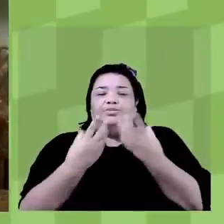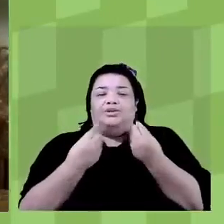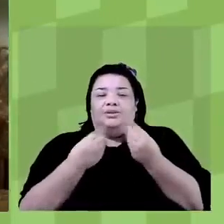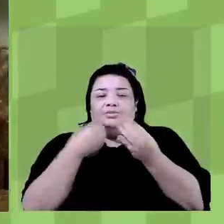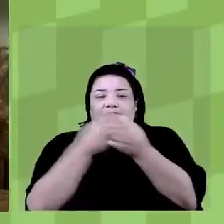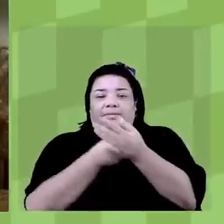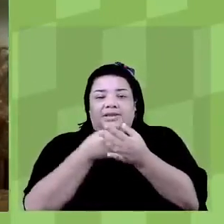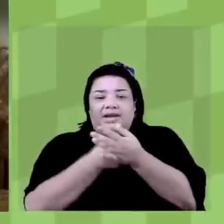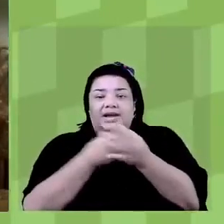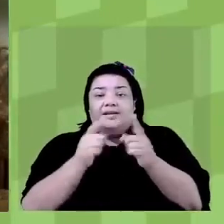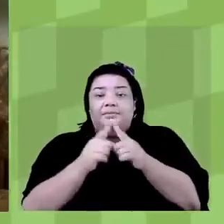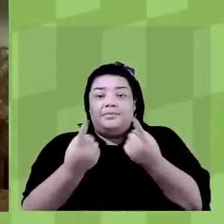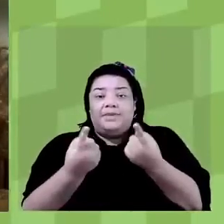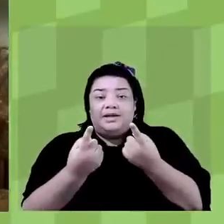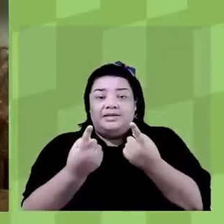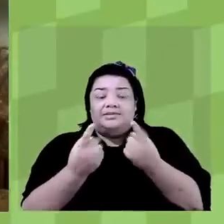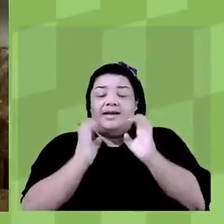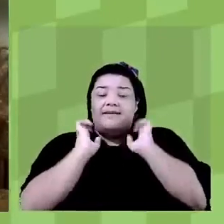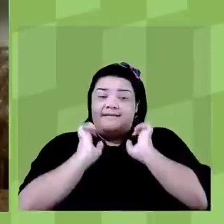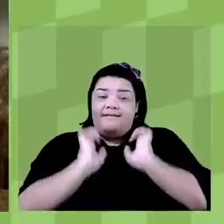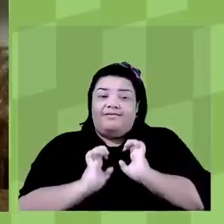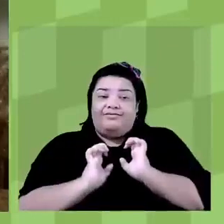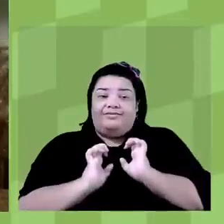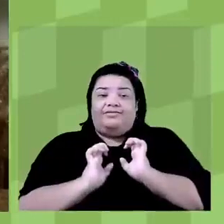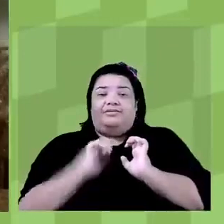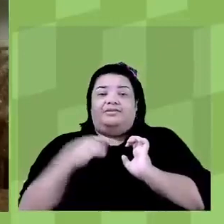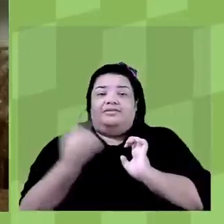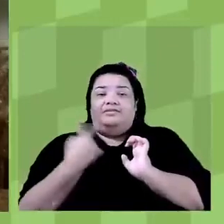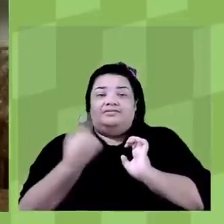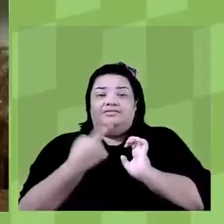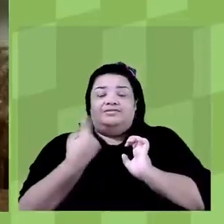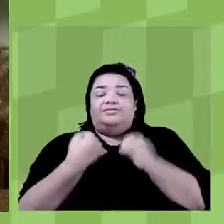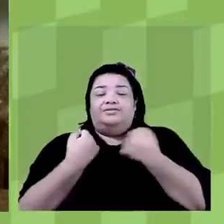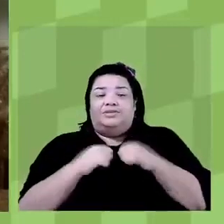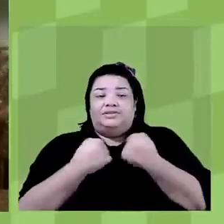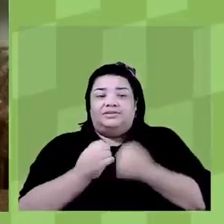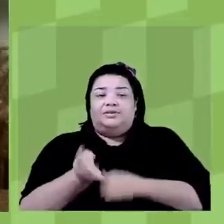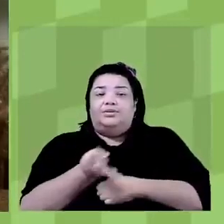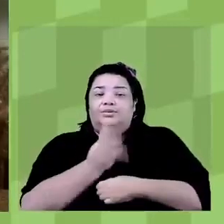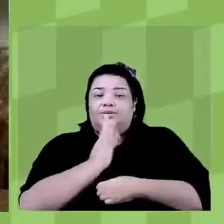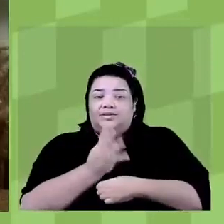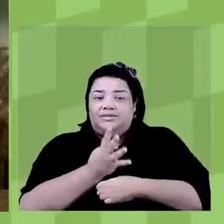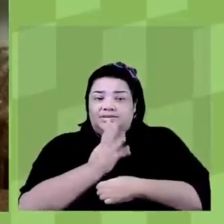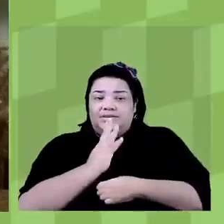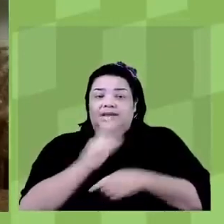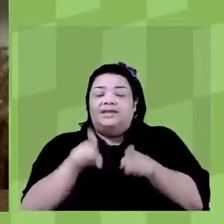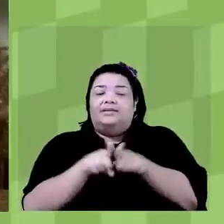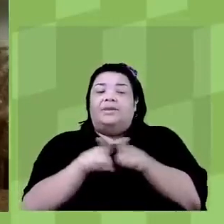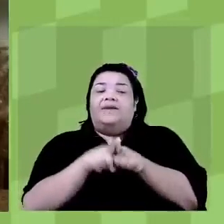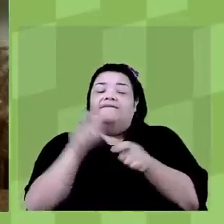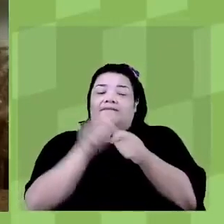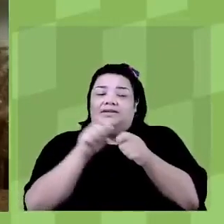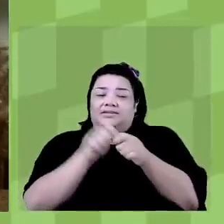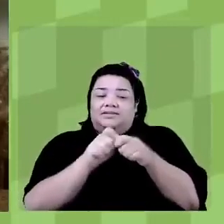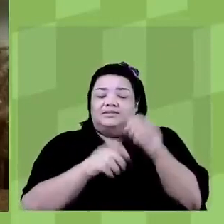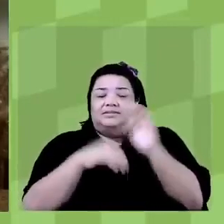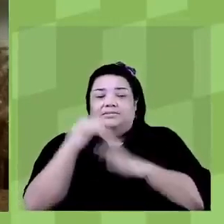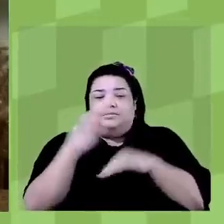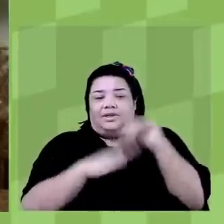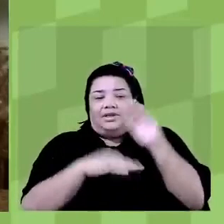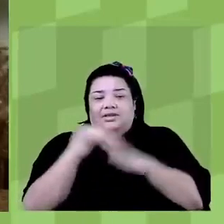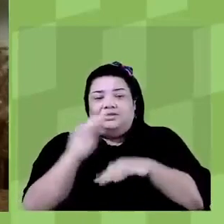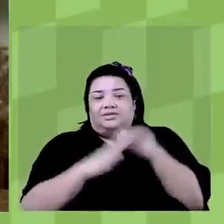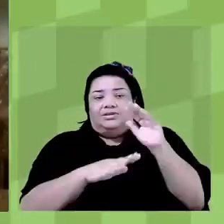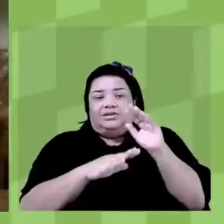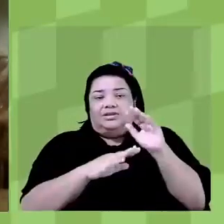questão de ética e de integridade, a partir do momento que a gente tem o conhecimento do que precisa ser feito, a gente precisa fazer. Porque senão depois